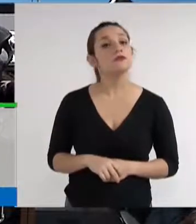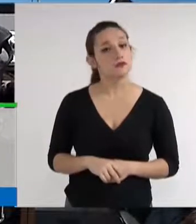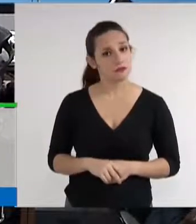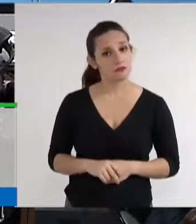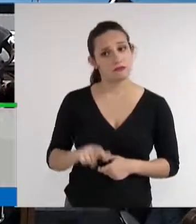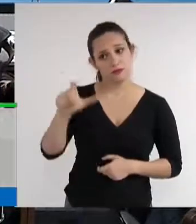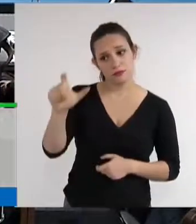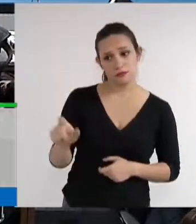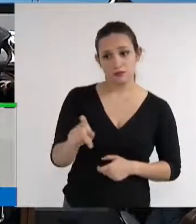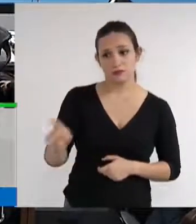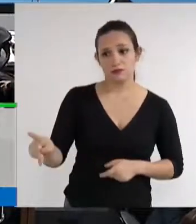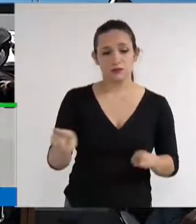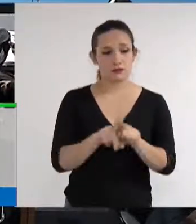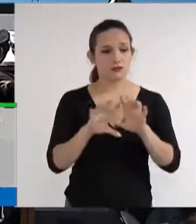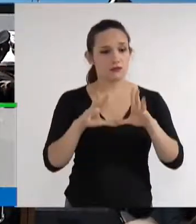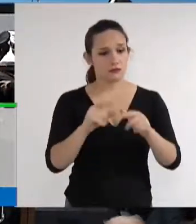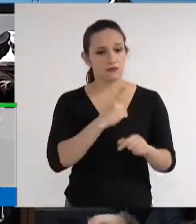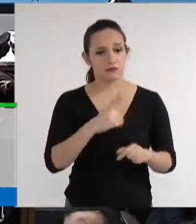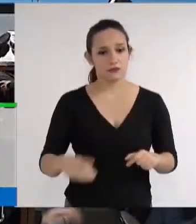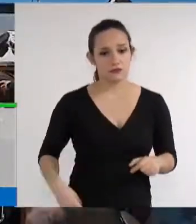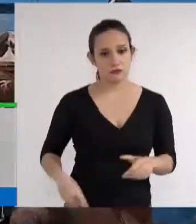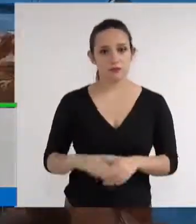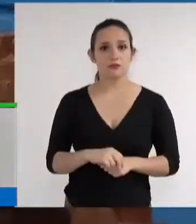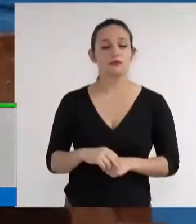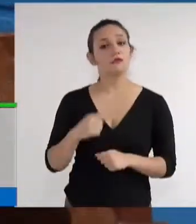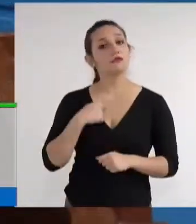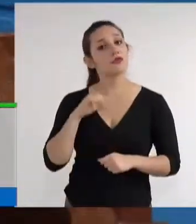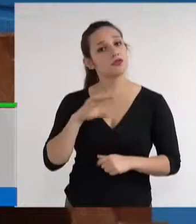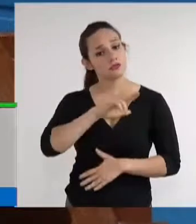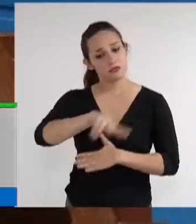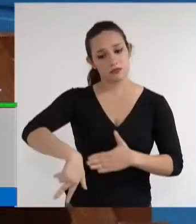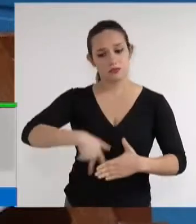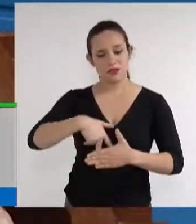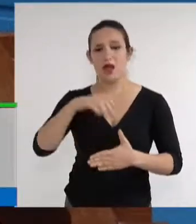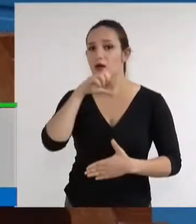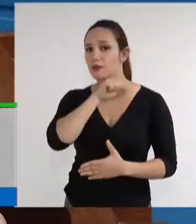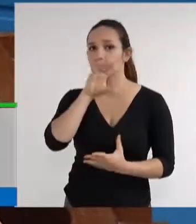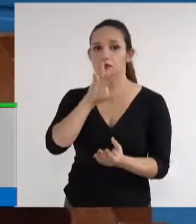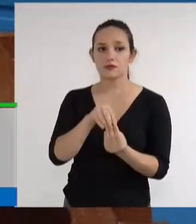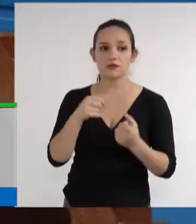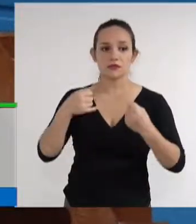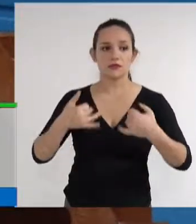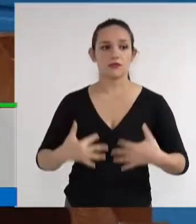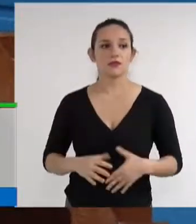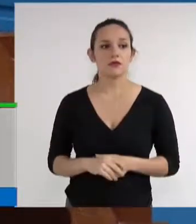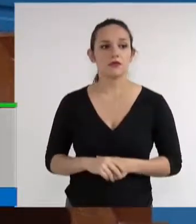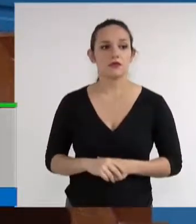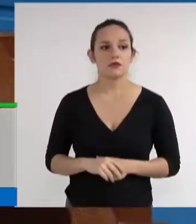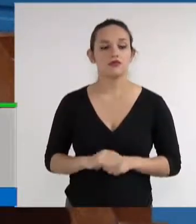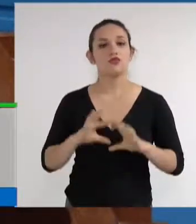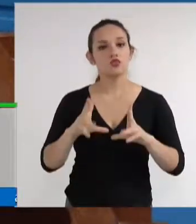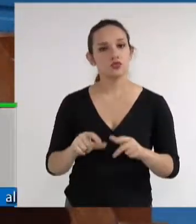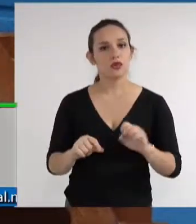Senhor presidente, senhoras e senhores parlamentares, eu venho dessa tribuna para rapidamente falar do desfecho,